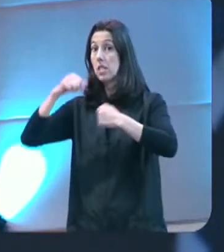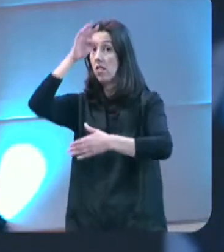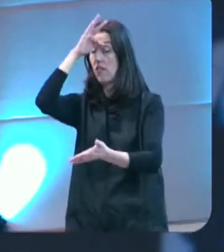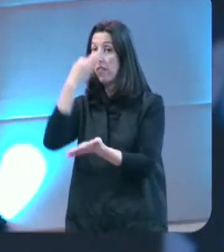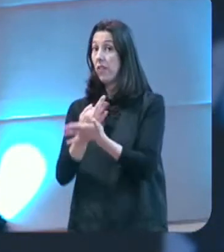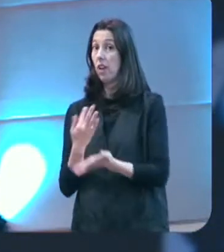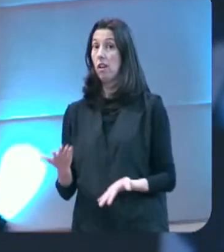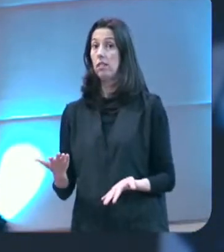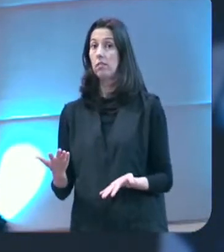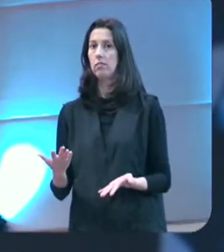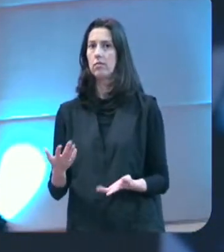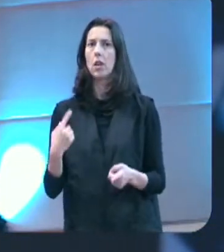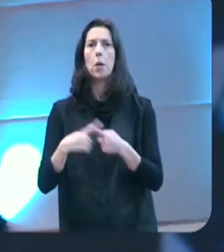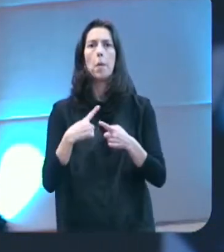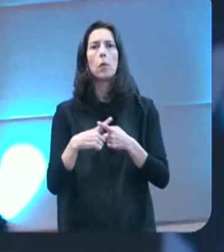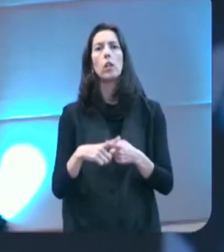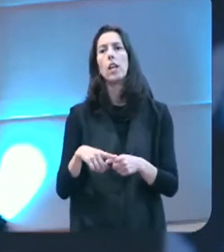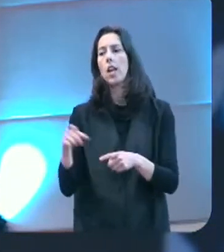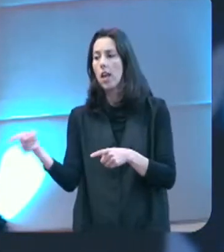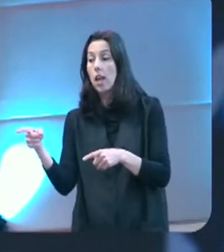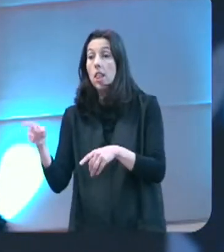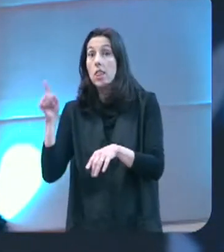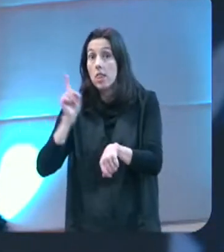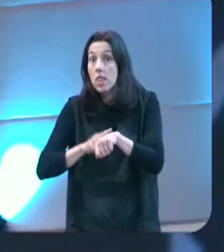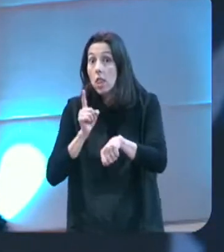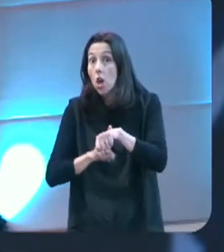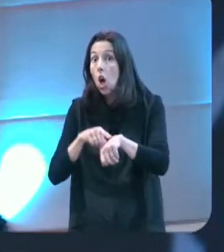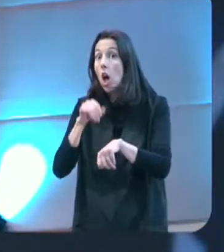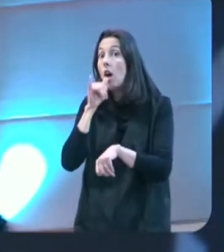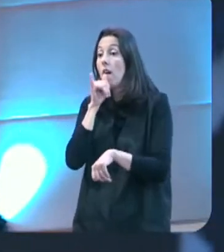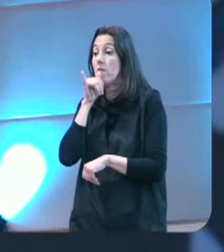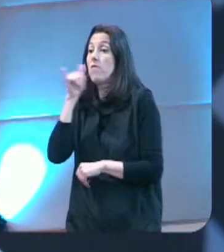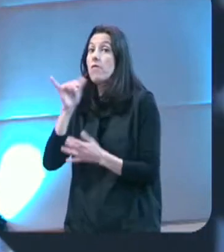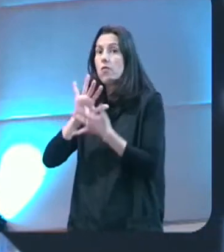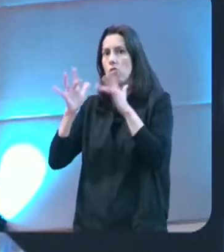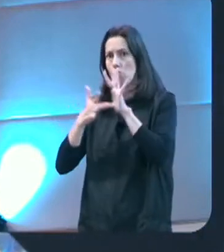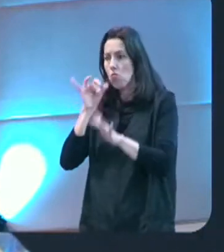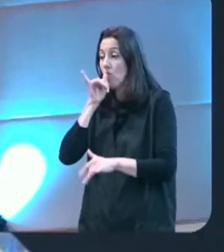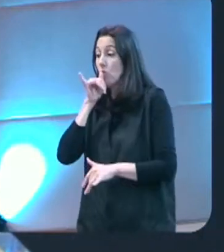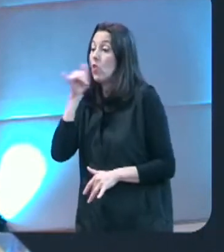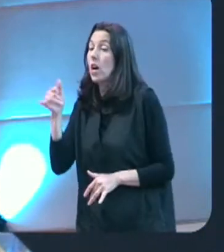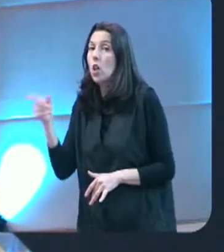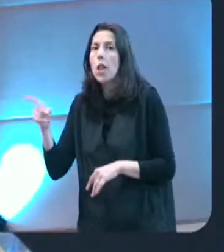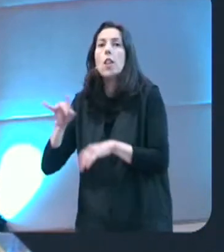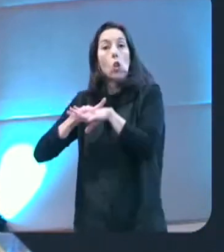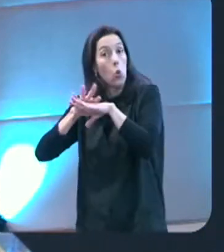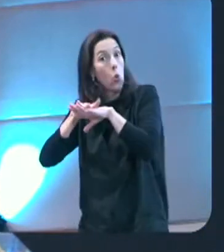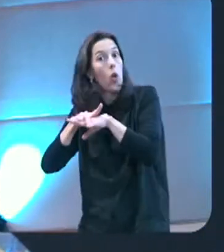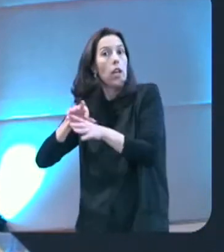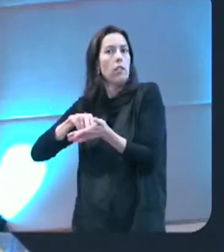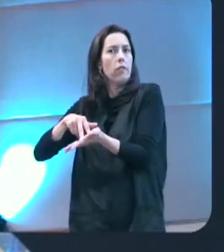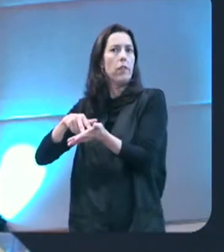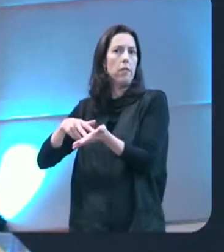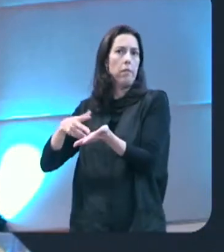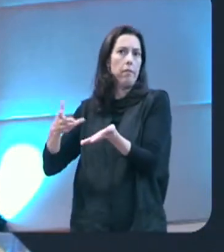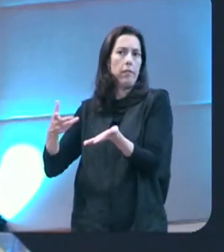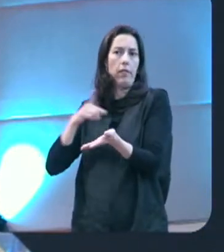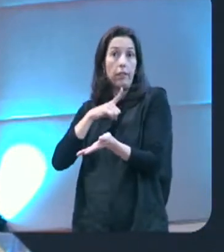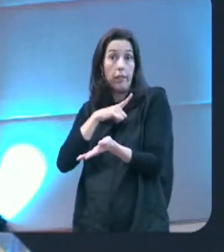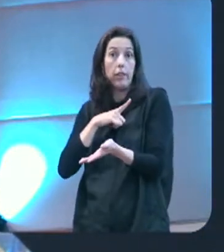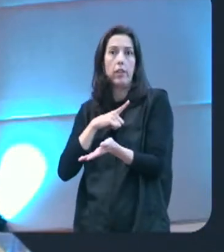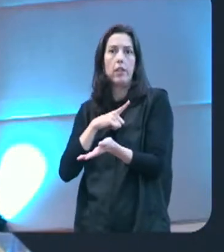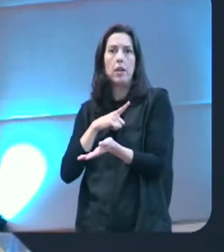Porque senão podiam até ser apedrejados. Então, eles tiveram fé. Eles creram que podiam